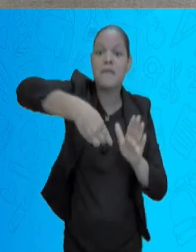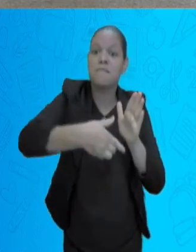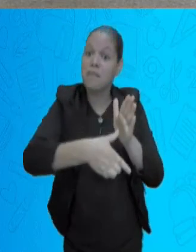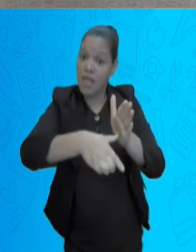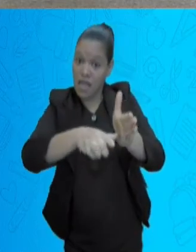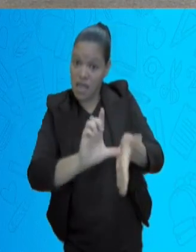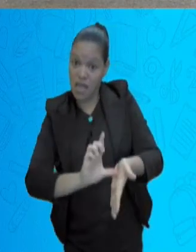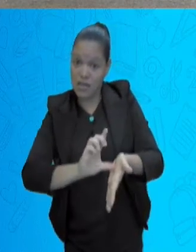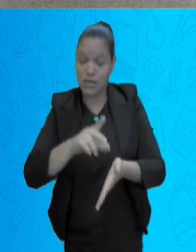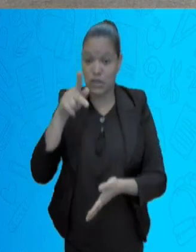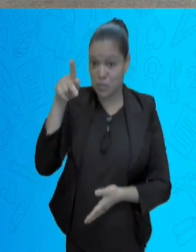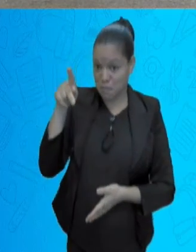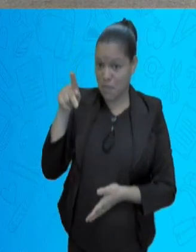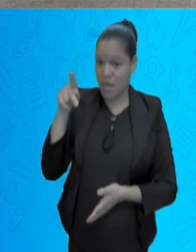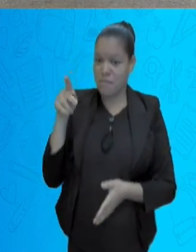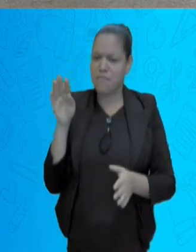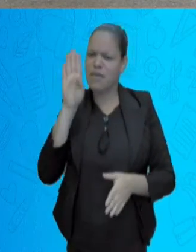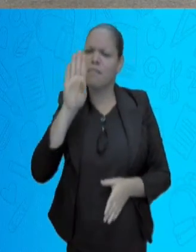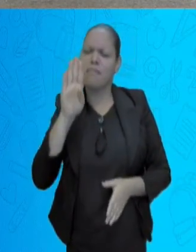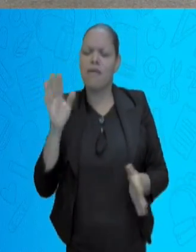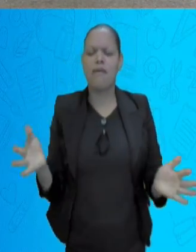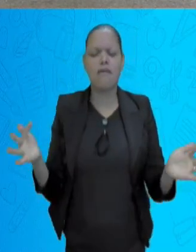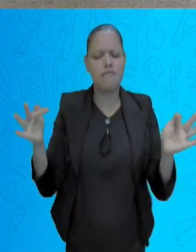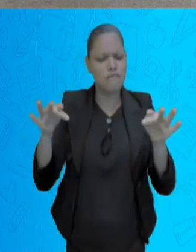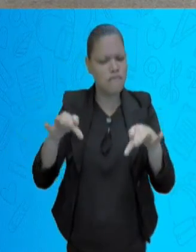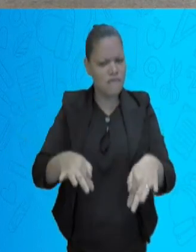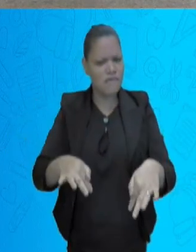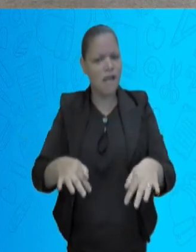e no final de palavras.